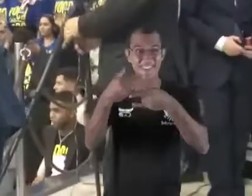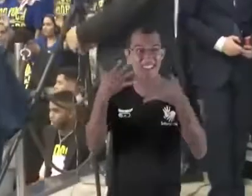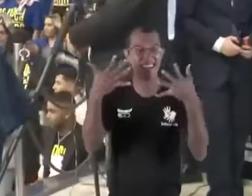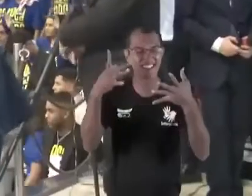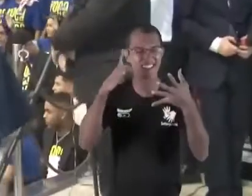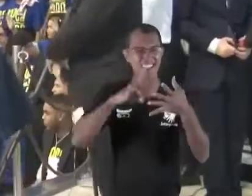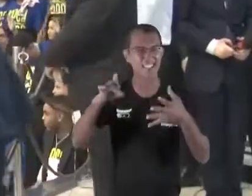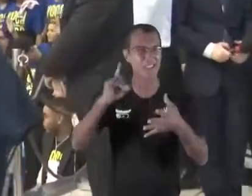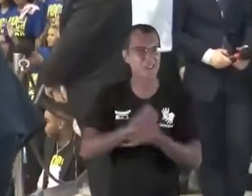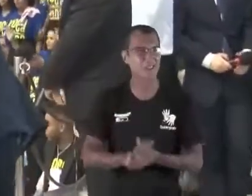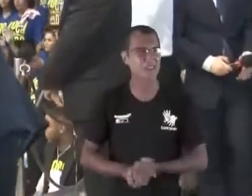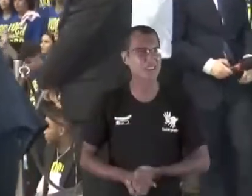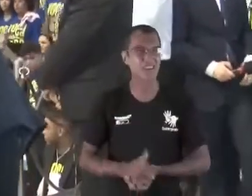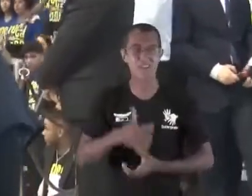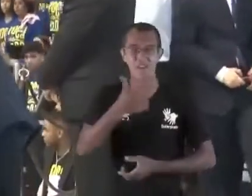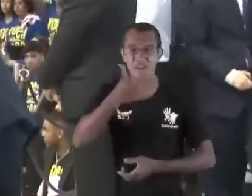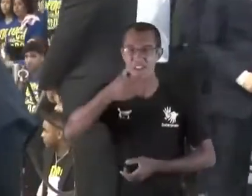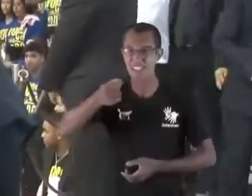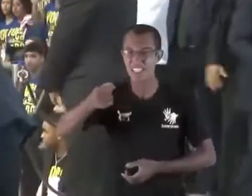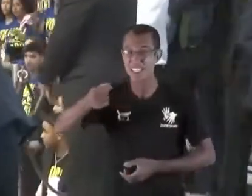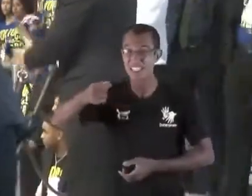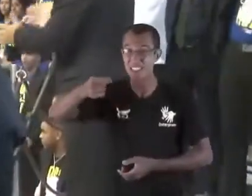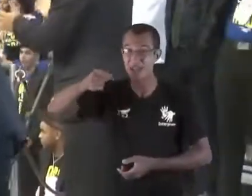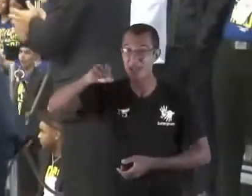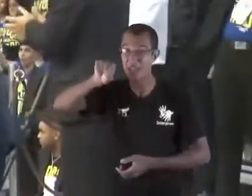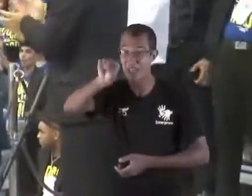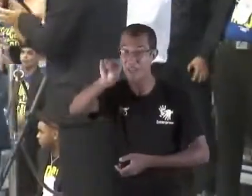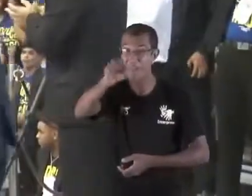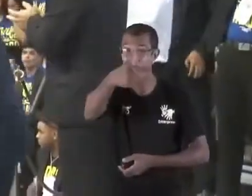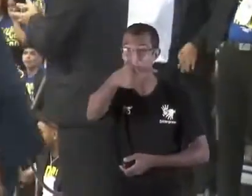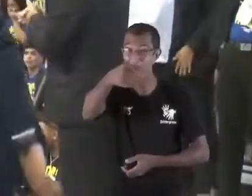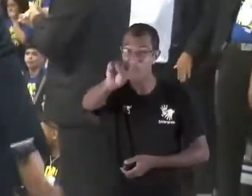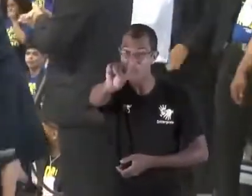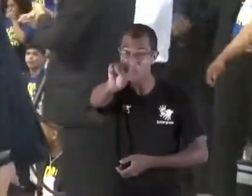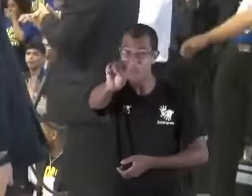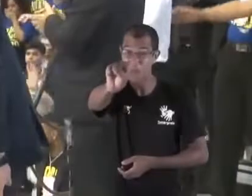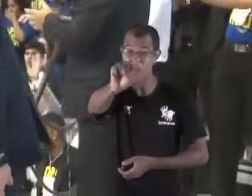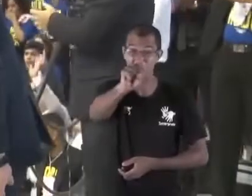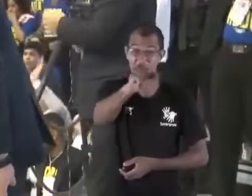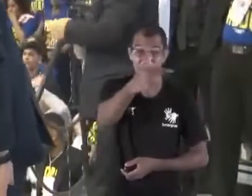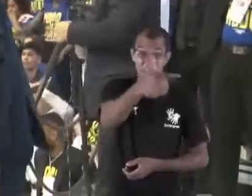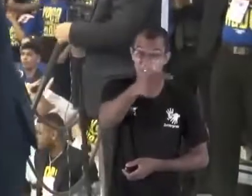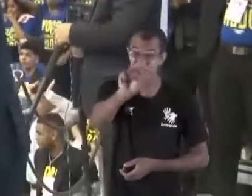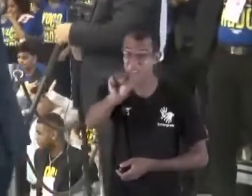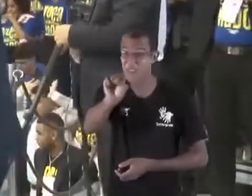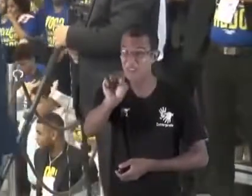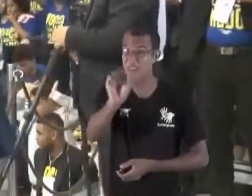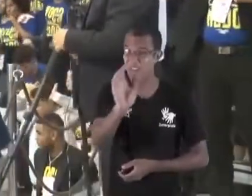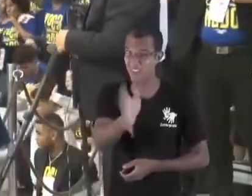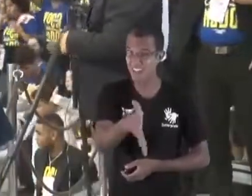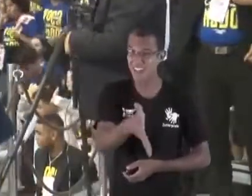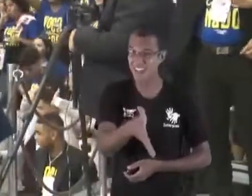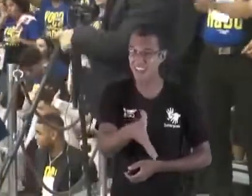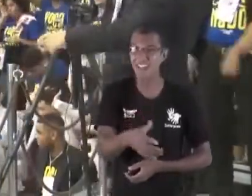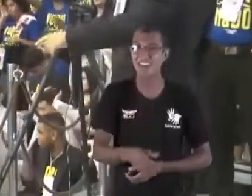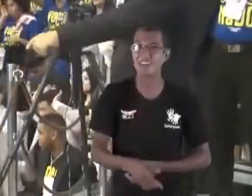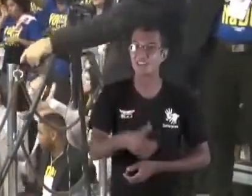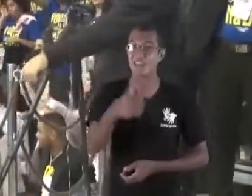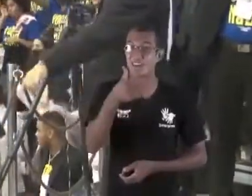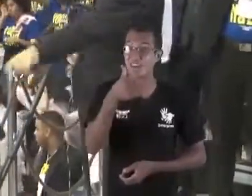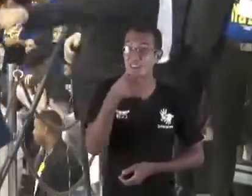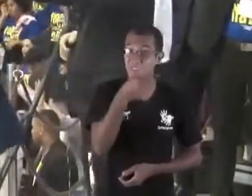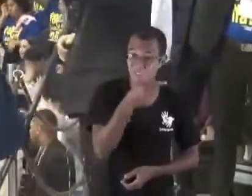chegou. A 29ª chegou também. Cadê a 30ª? Cadê a